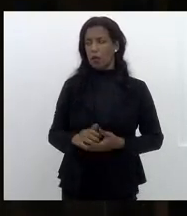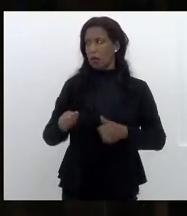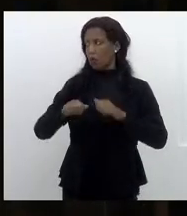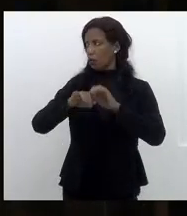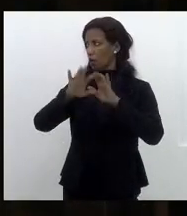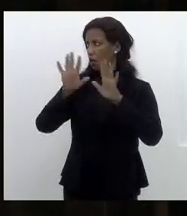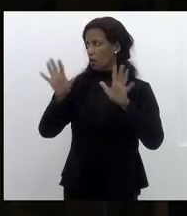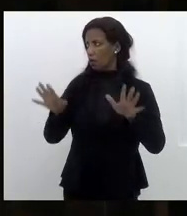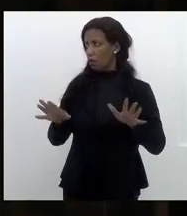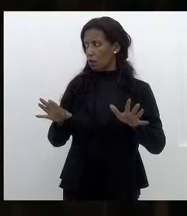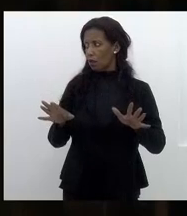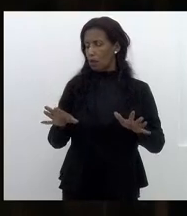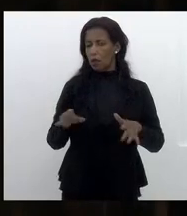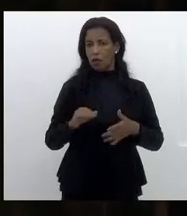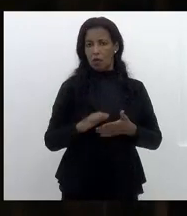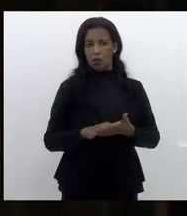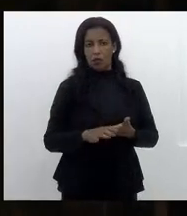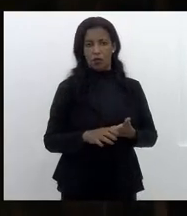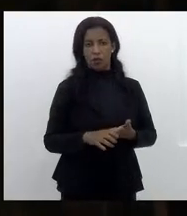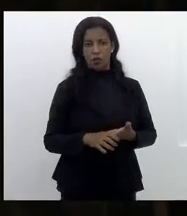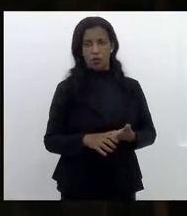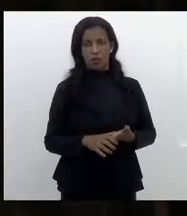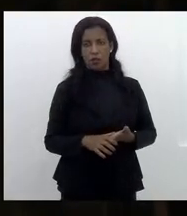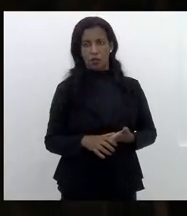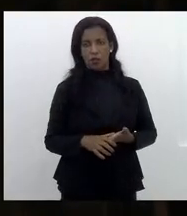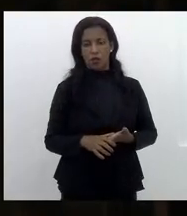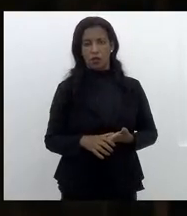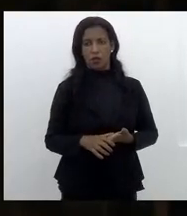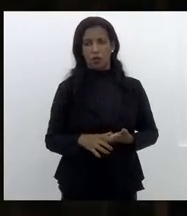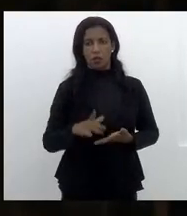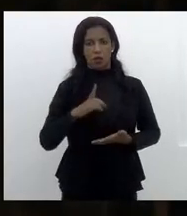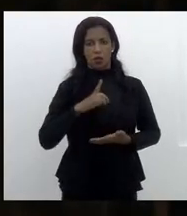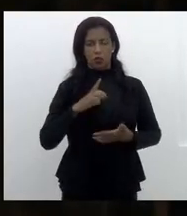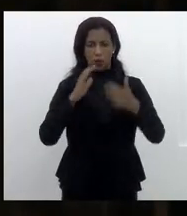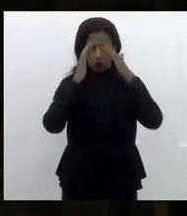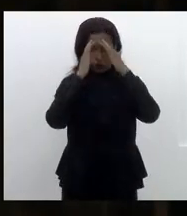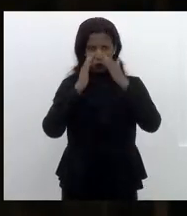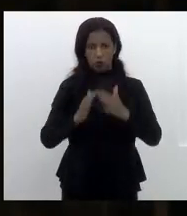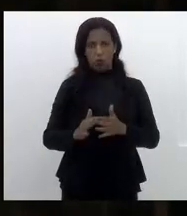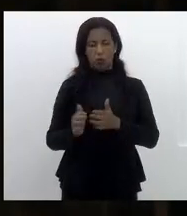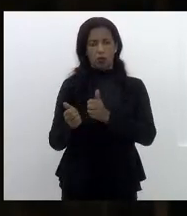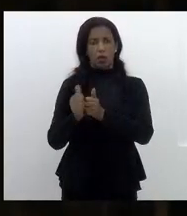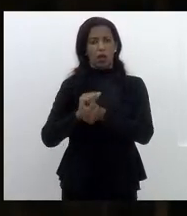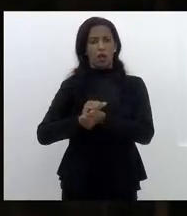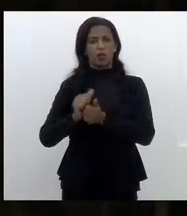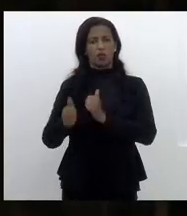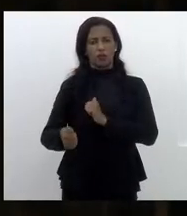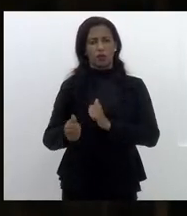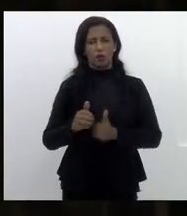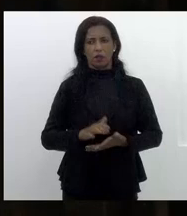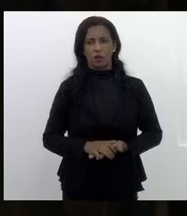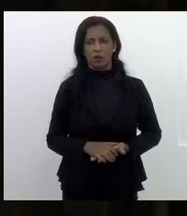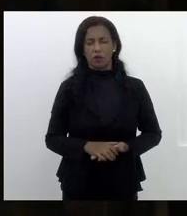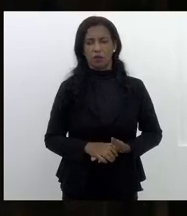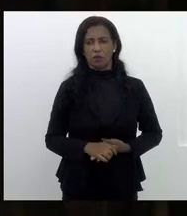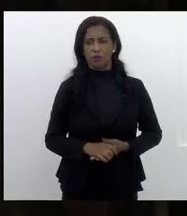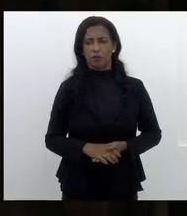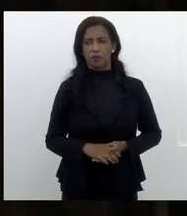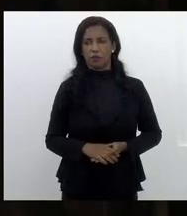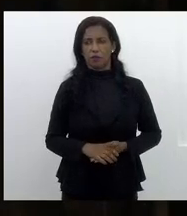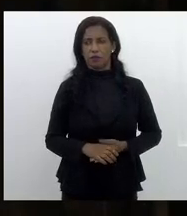muito claro aqui que eu tenho com todo respeito à atividade dos demais colegas deputados